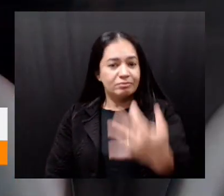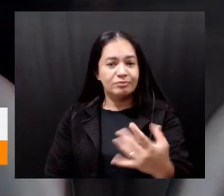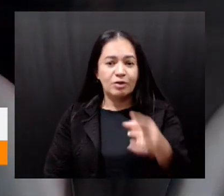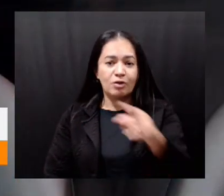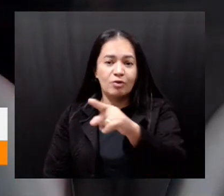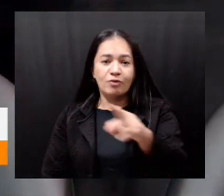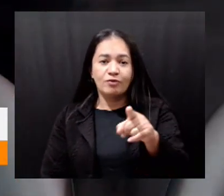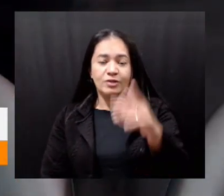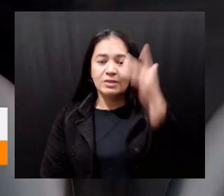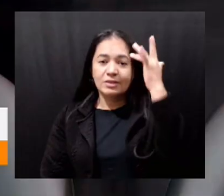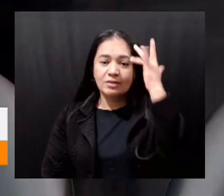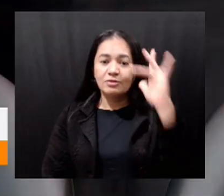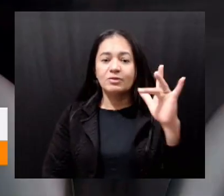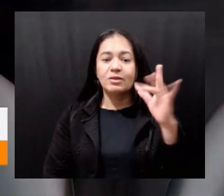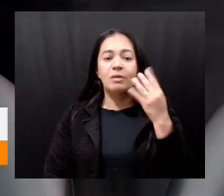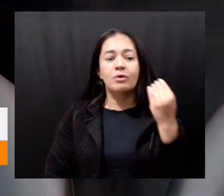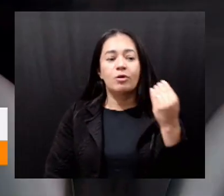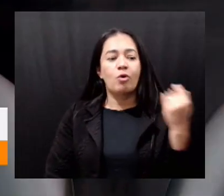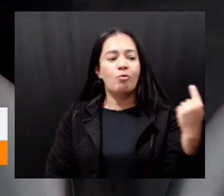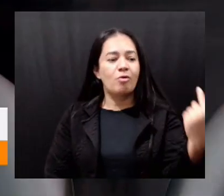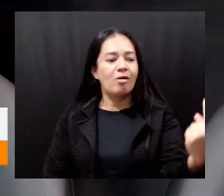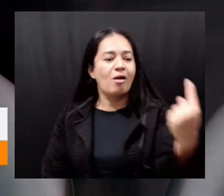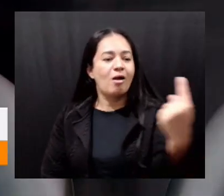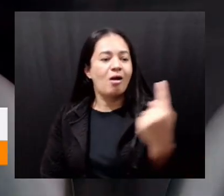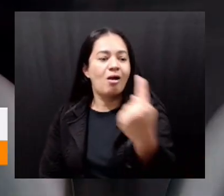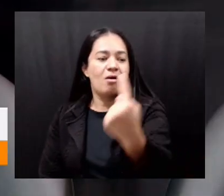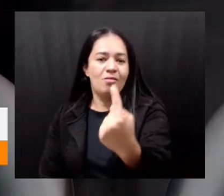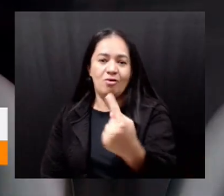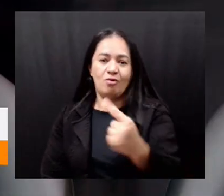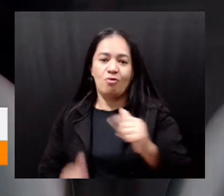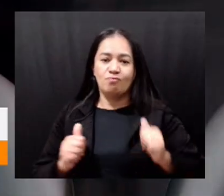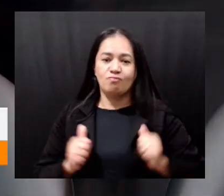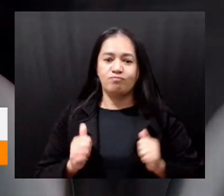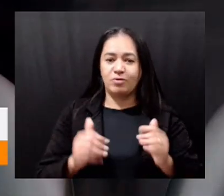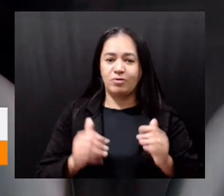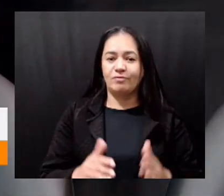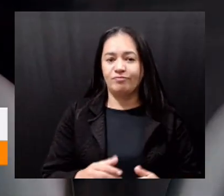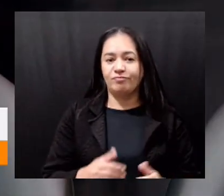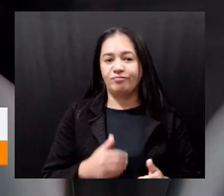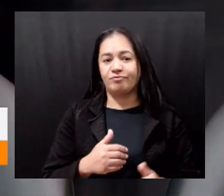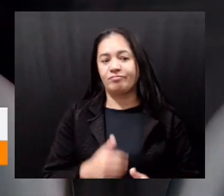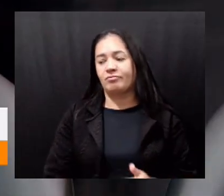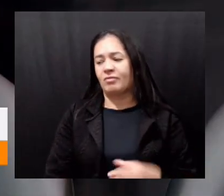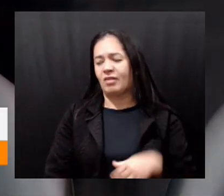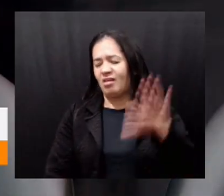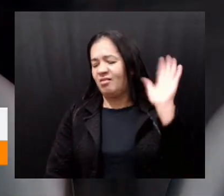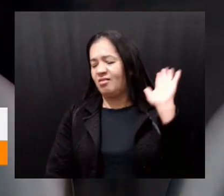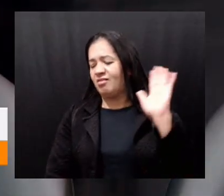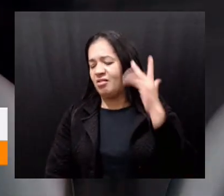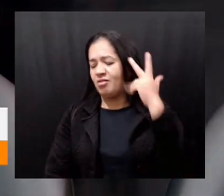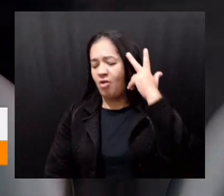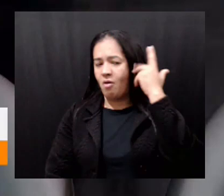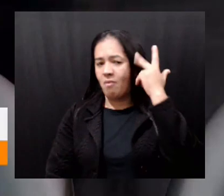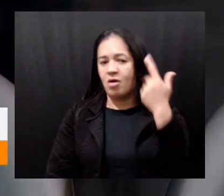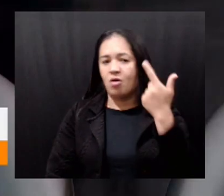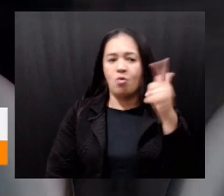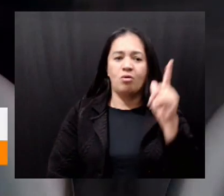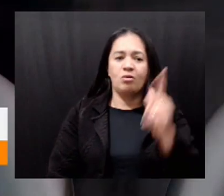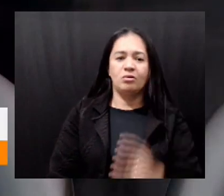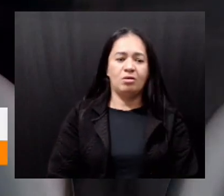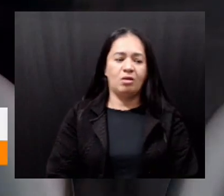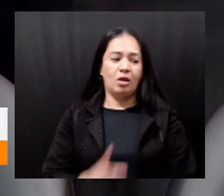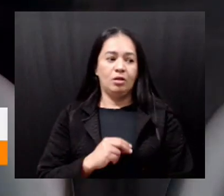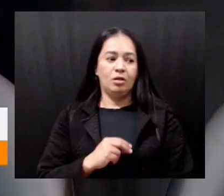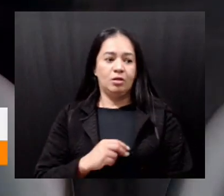exatamente como cada um vai reagir. Um vai achar, é normal, o outro vai falar, nossa, fiquei mal, não consigo nem